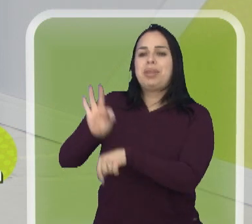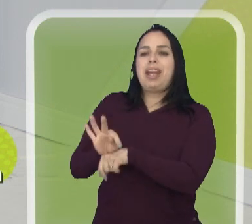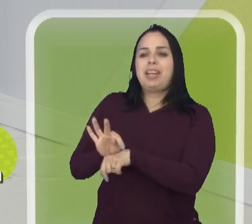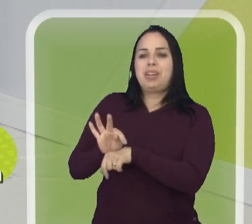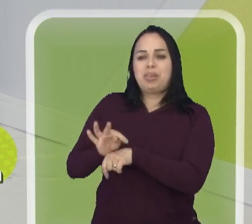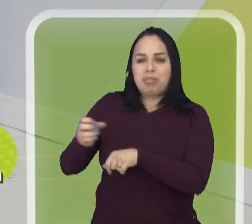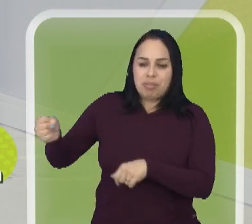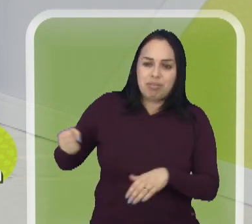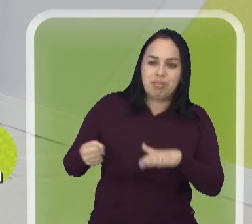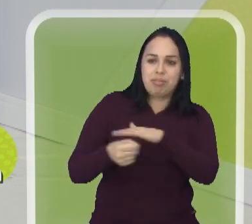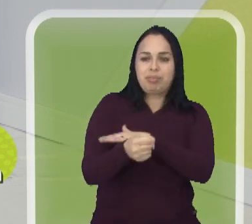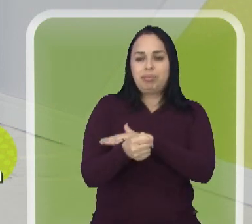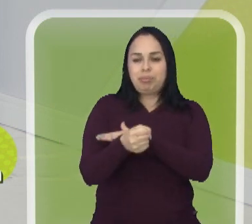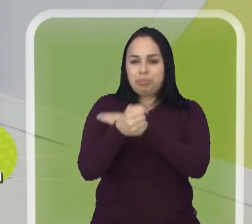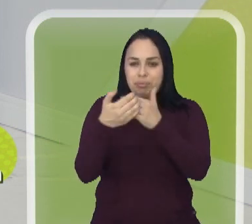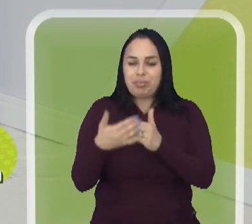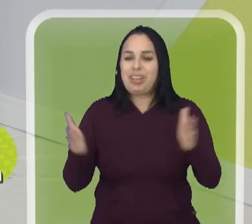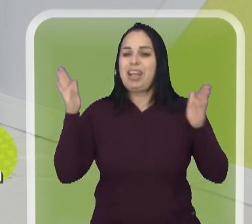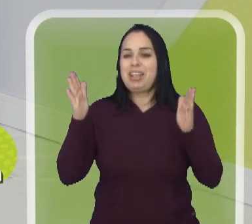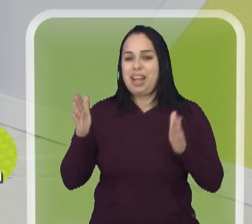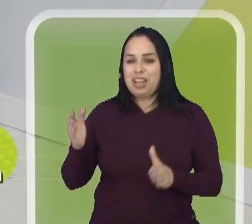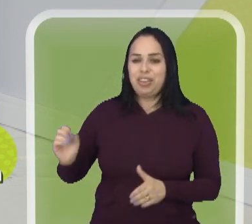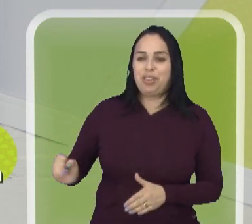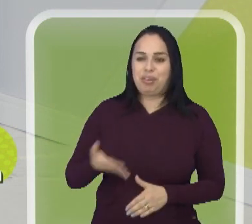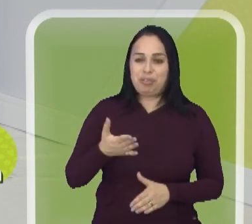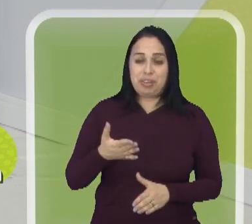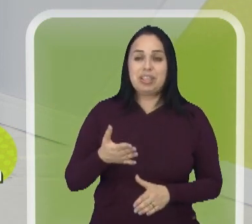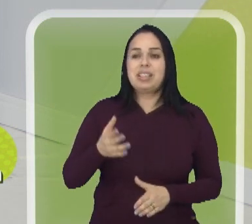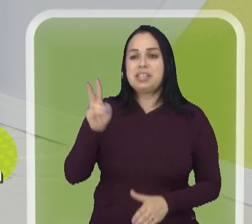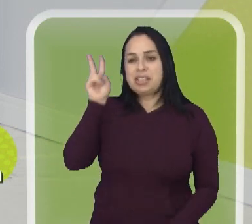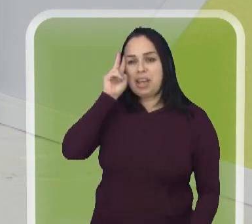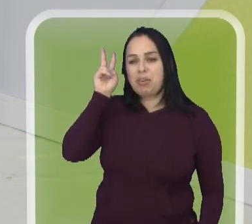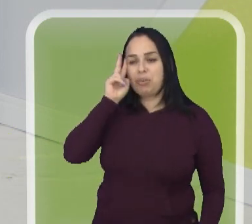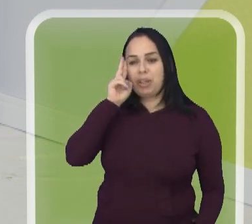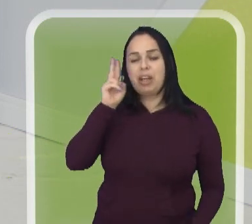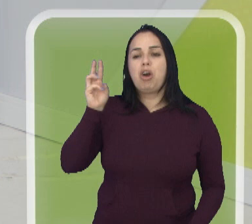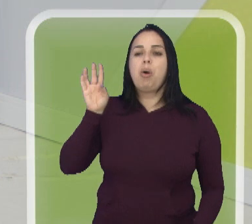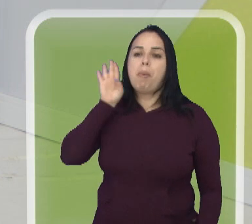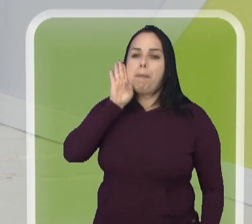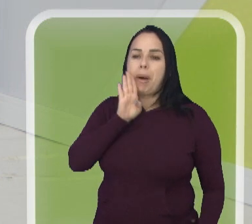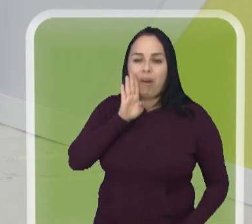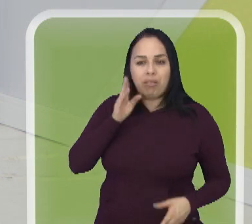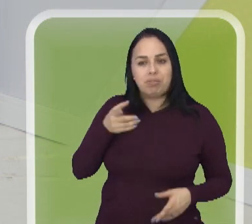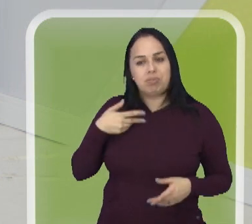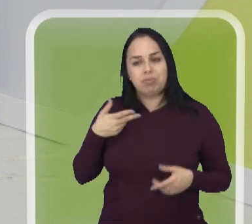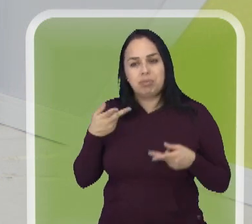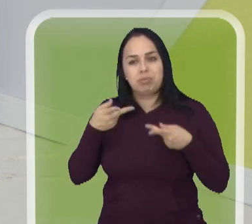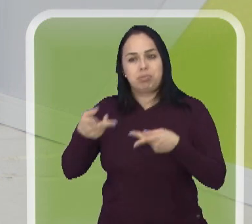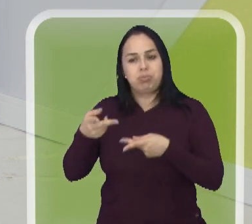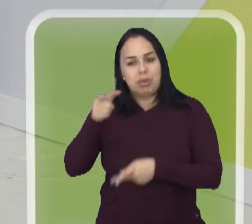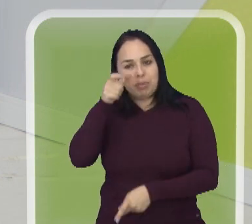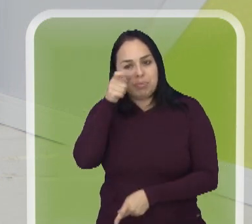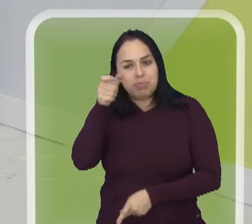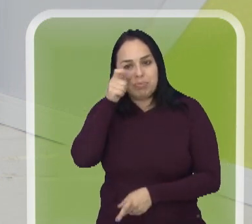agora no Martins Pereira, sua reestreia, né, no Martins Pereira. Segunda-feira o Paulo estará lá para cobrir esse jogo e na